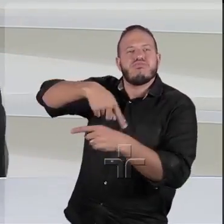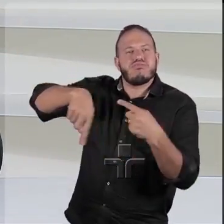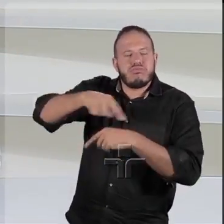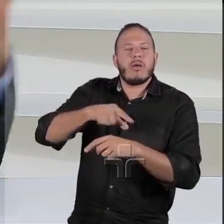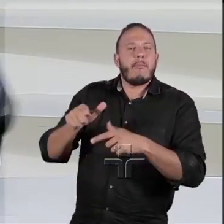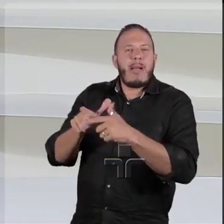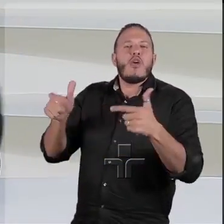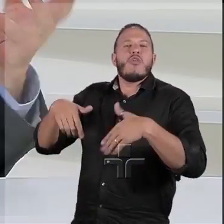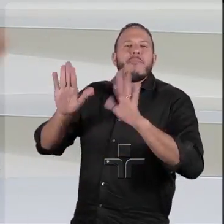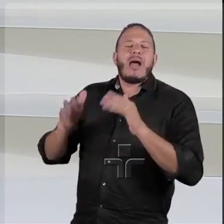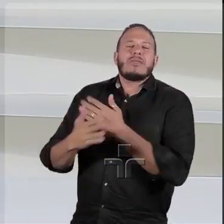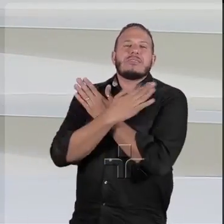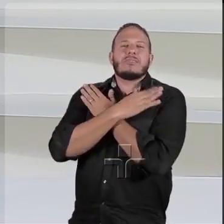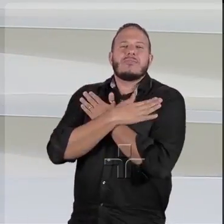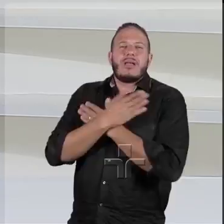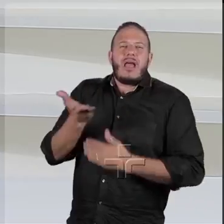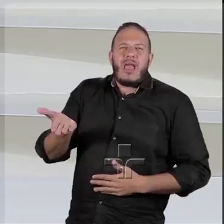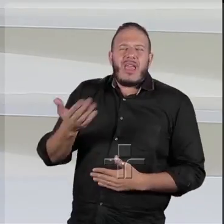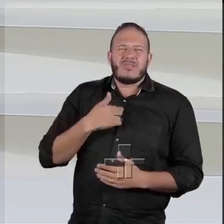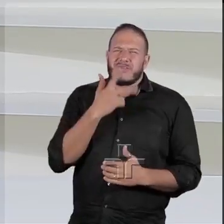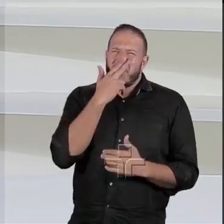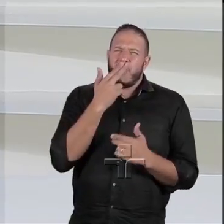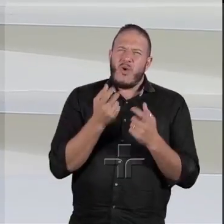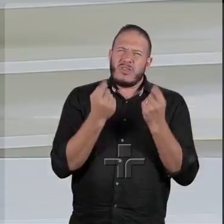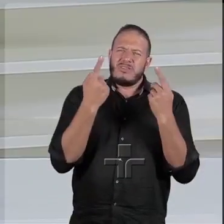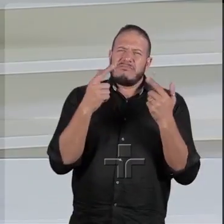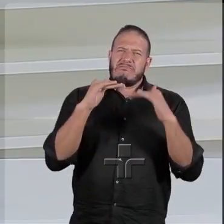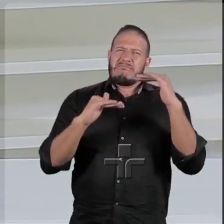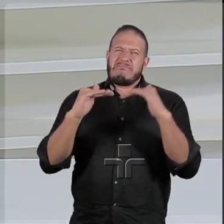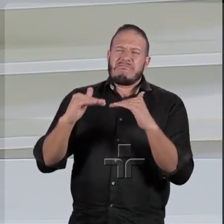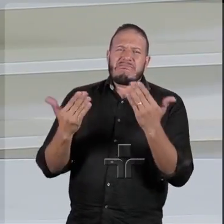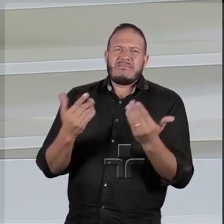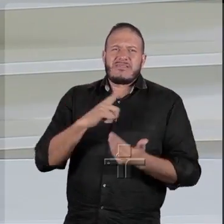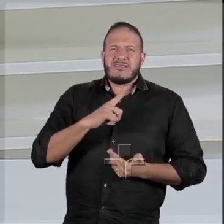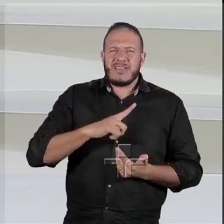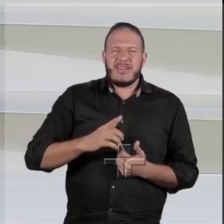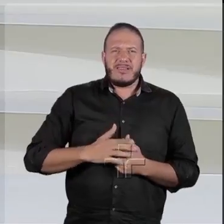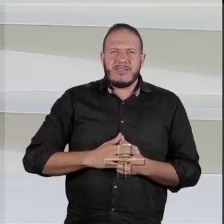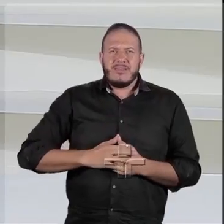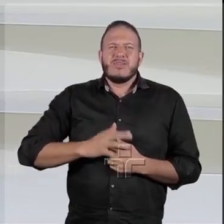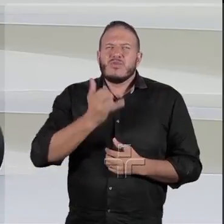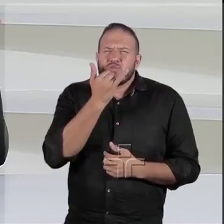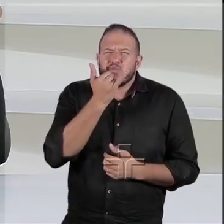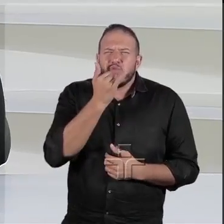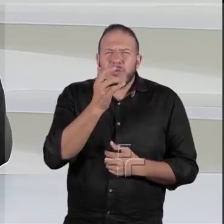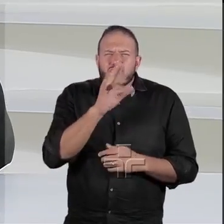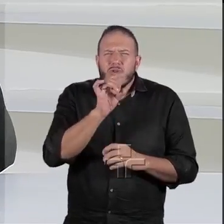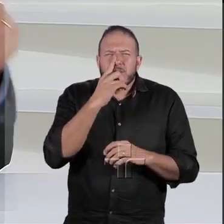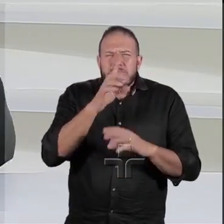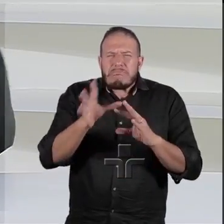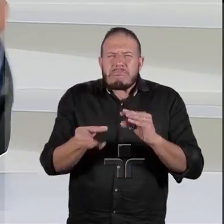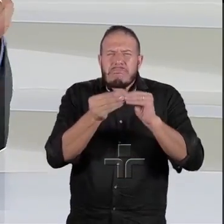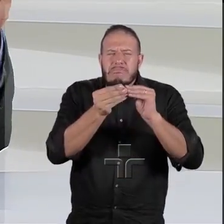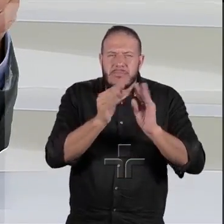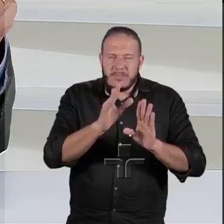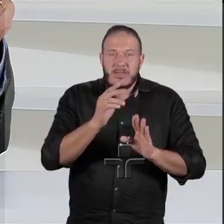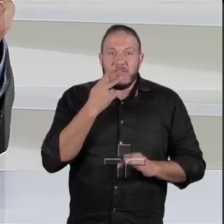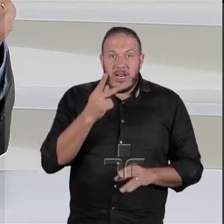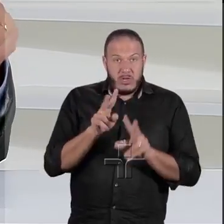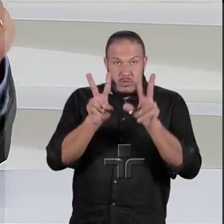desemprego. Quer dizer, são as inconsistências. Mas, Miguel, quanto só deixa eu acrescentar uma coisa. Eu sei que você tinha terminado. Falando no